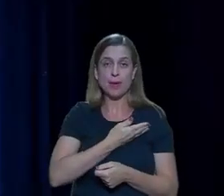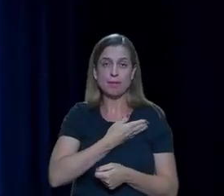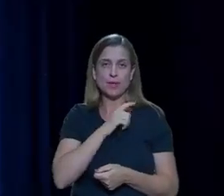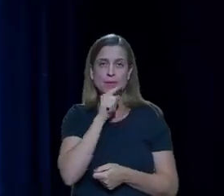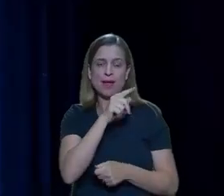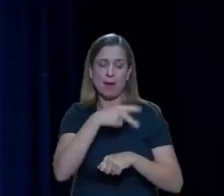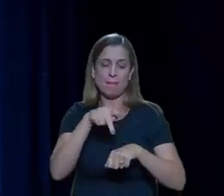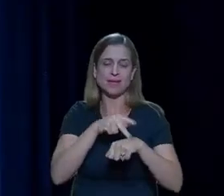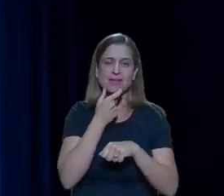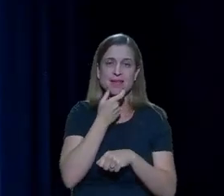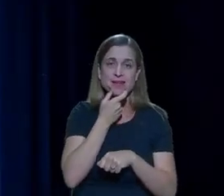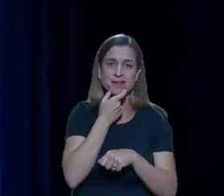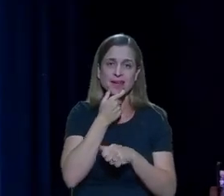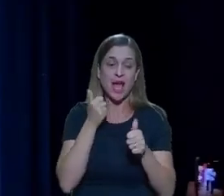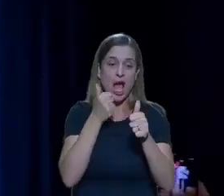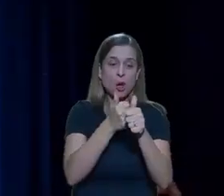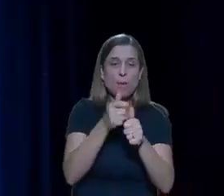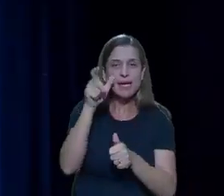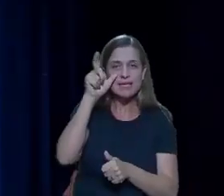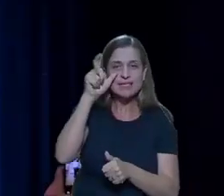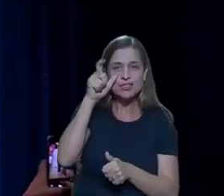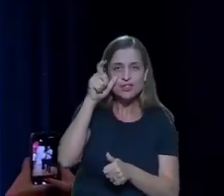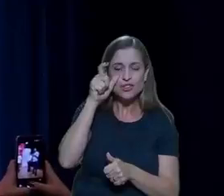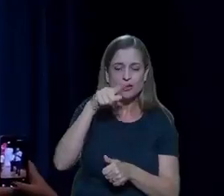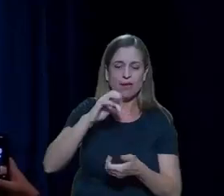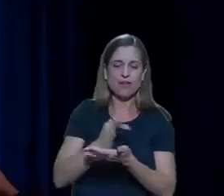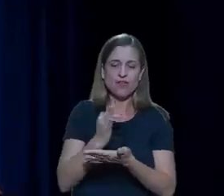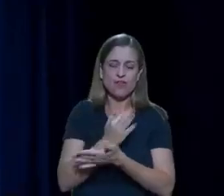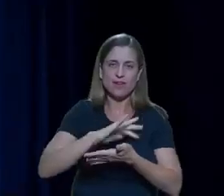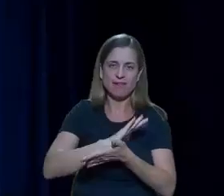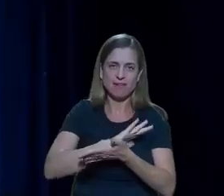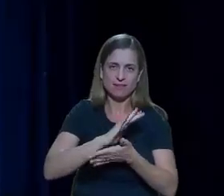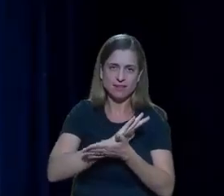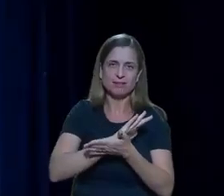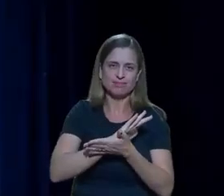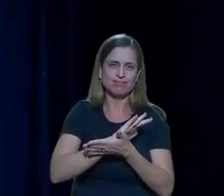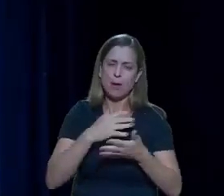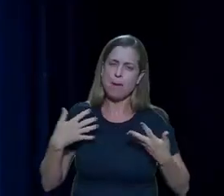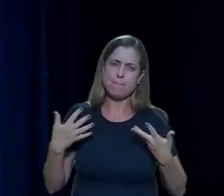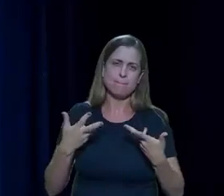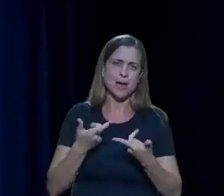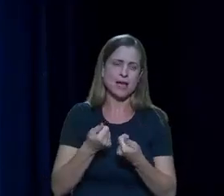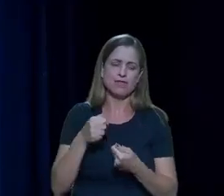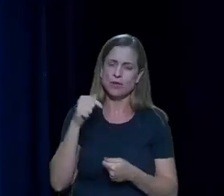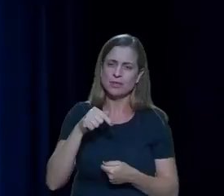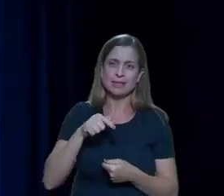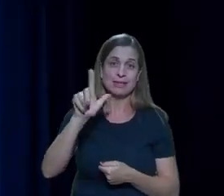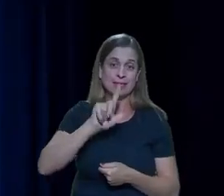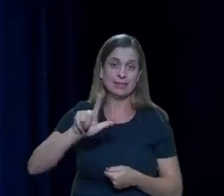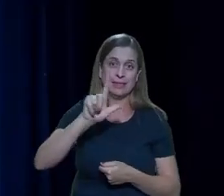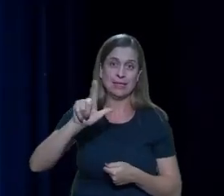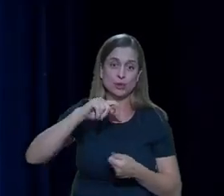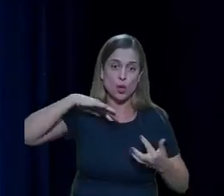Araxá. Então, isso é muito importante, a gente levar o nome de Araxá com essa riqueza, né, que vem por meio da literatura para o mundo